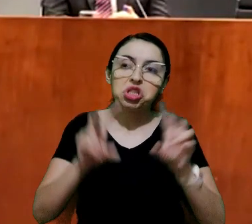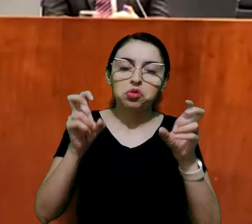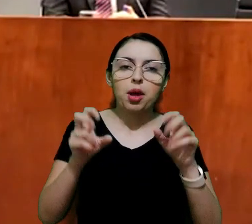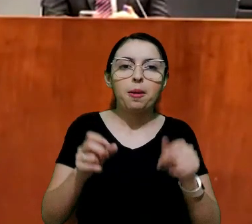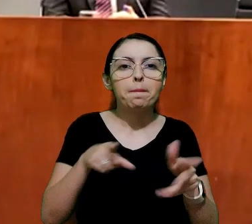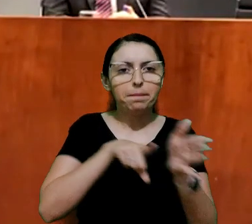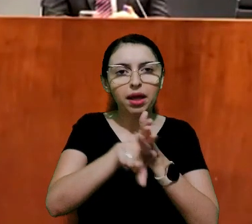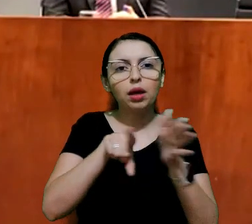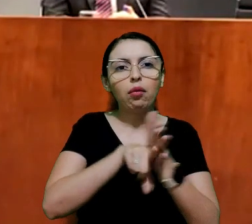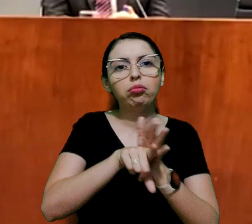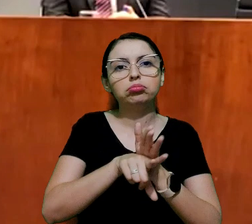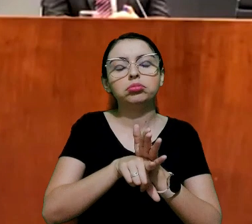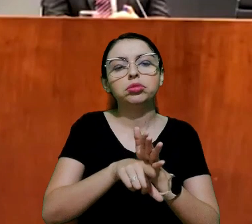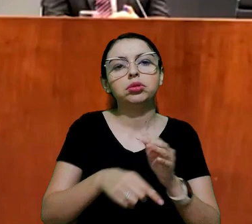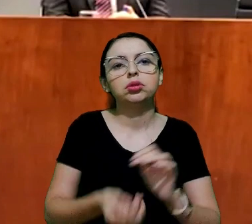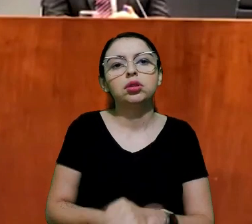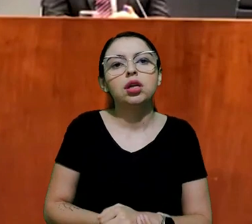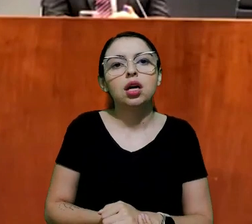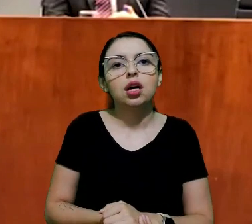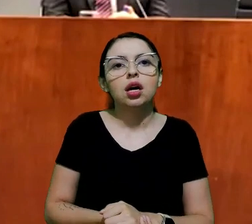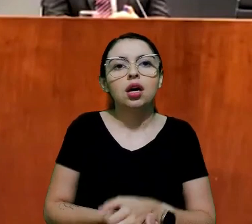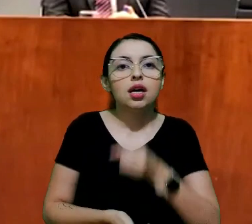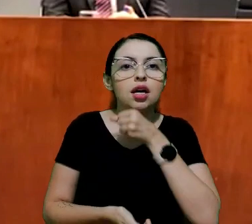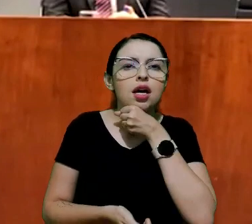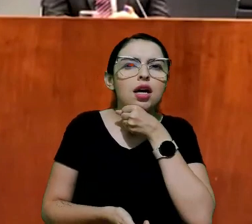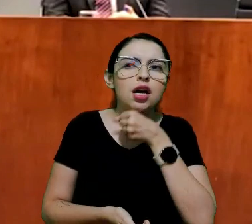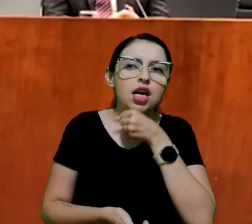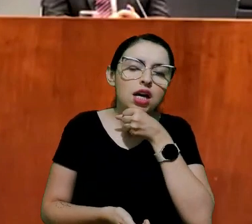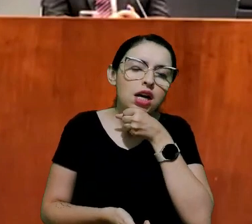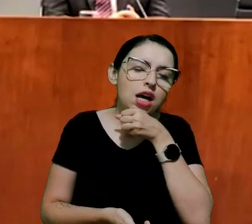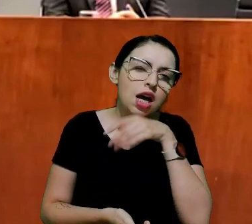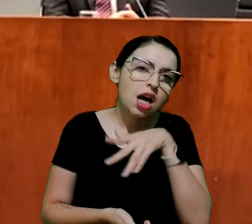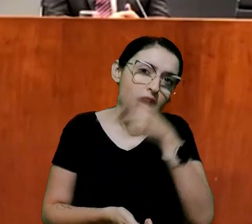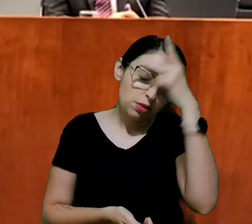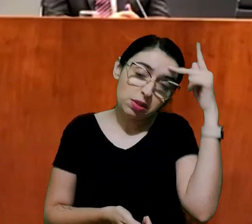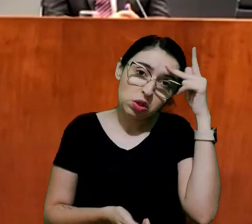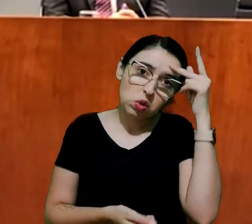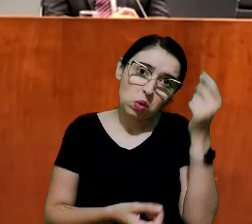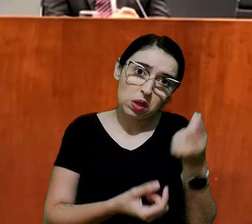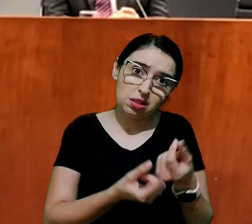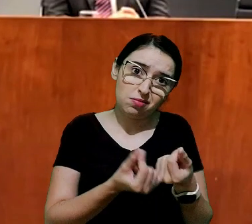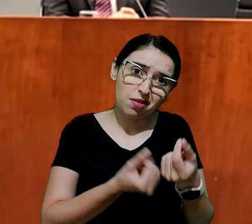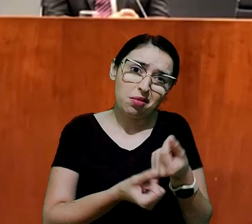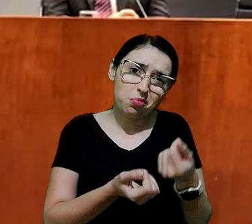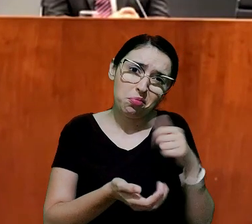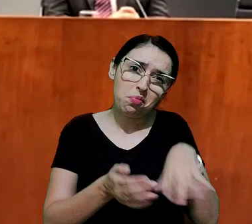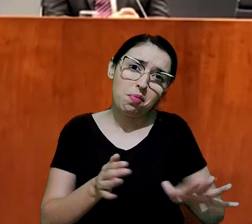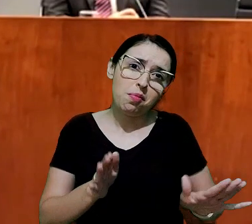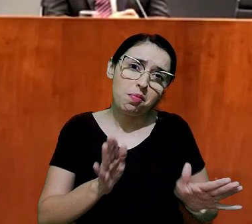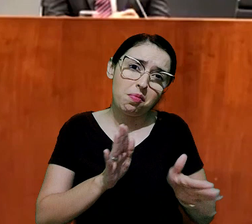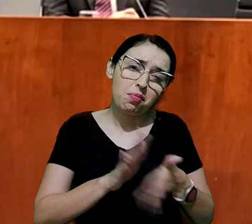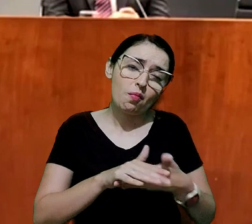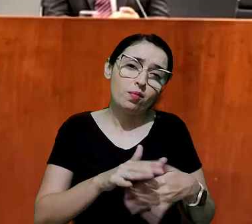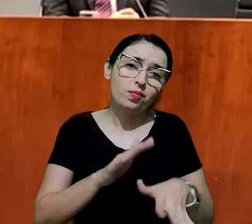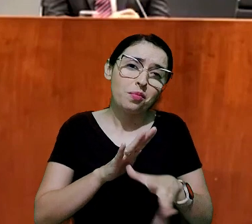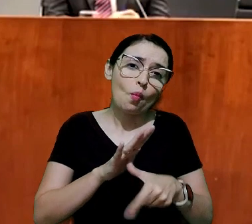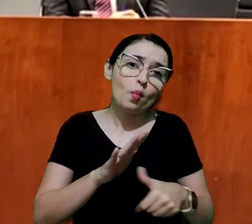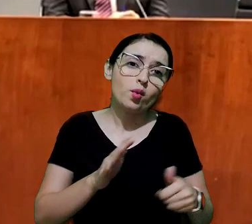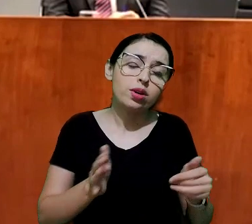pergunto. Entre as pessoas mais pobres, elas não se casam porque elas acham que o casamento é muito